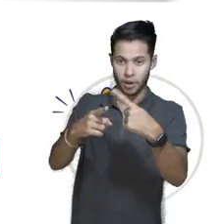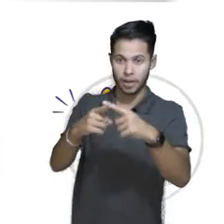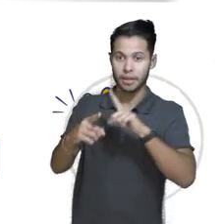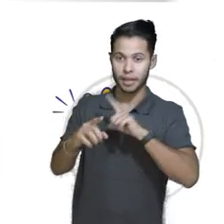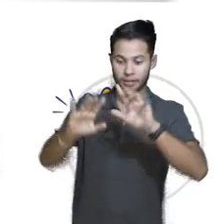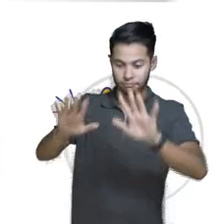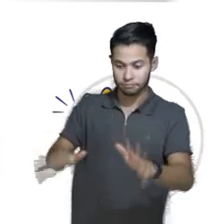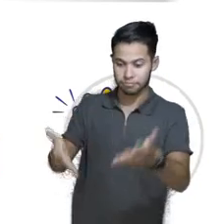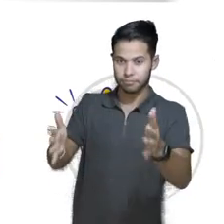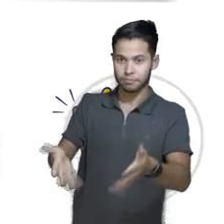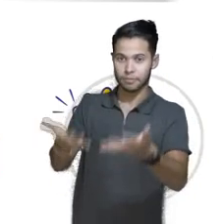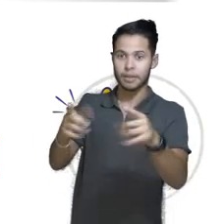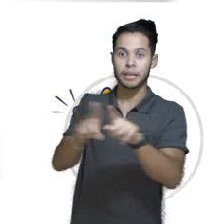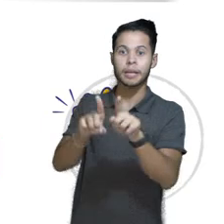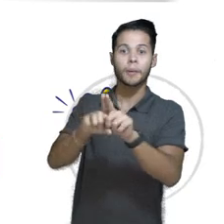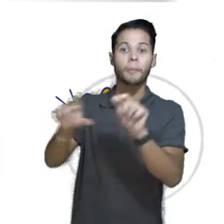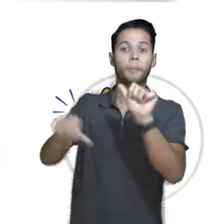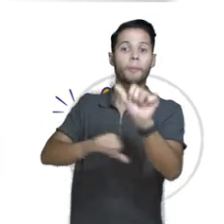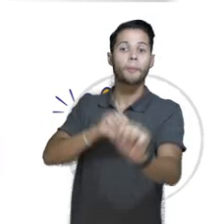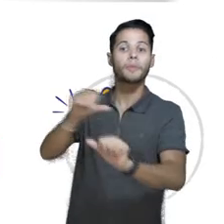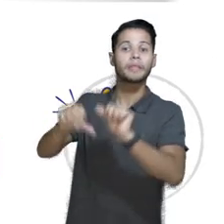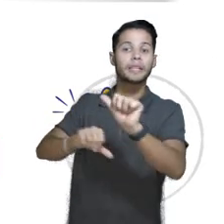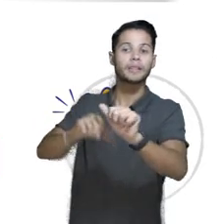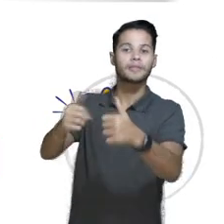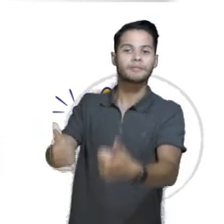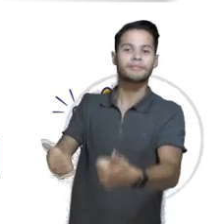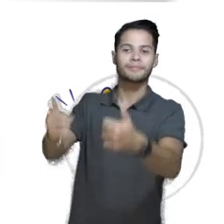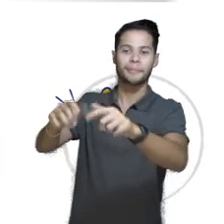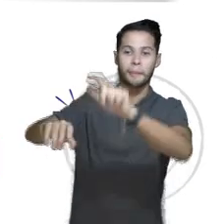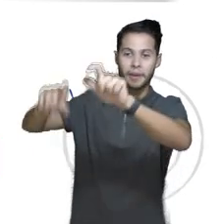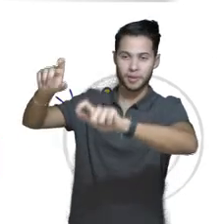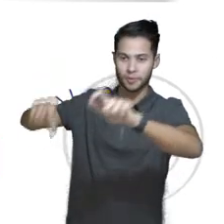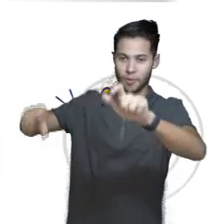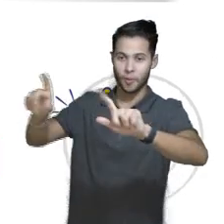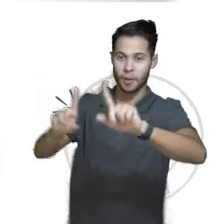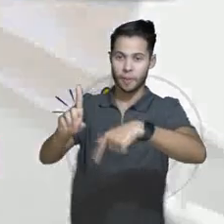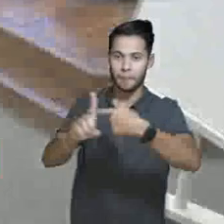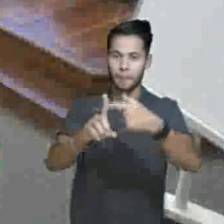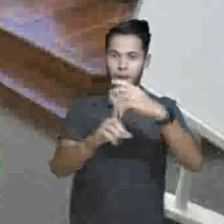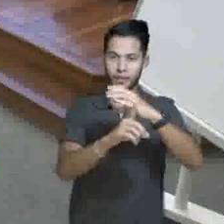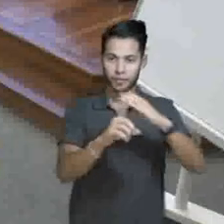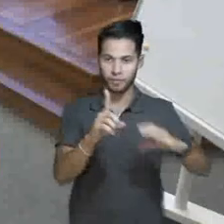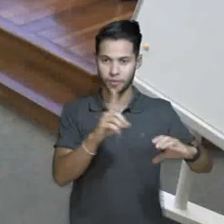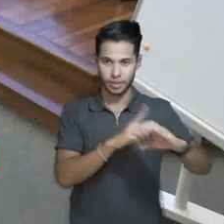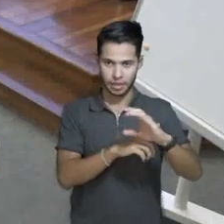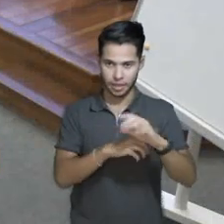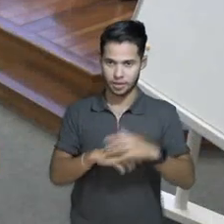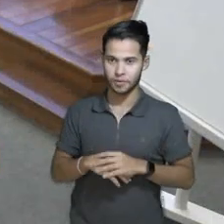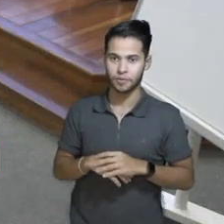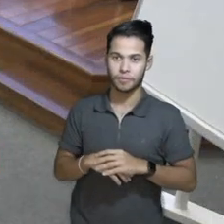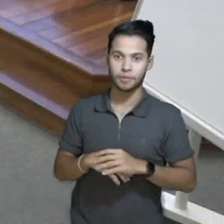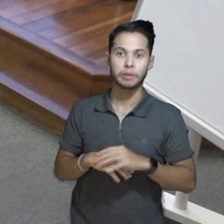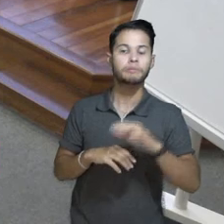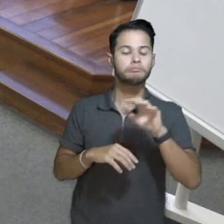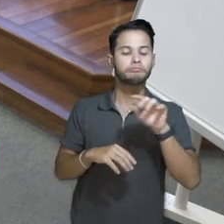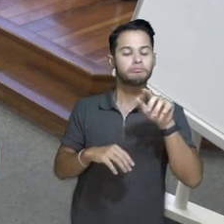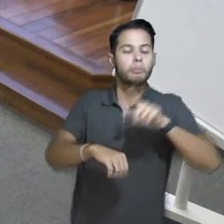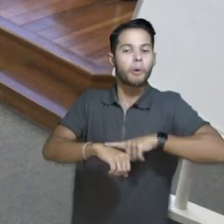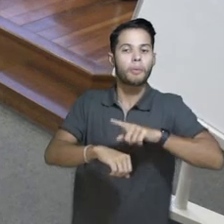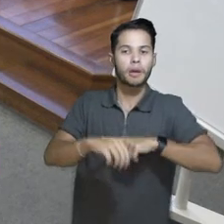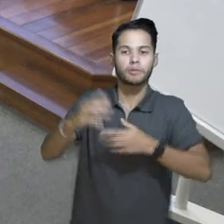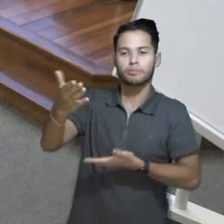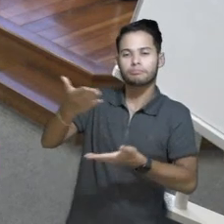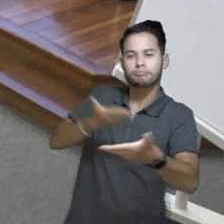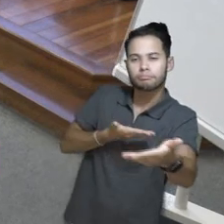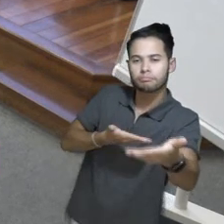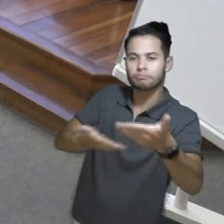indivíduos tanto os indivíduos quanto a comunidade no momento que ele se envolve que ele toma parte que ele faz